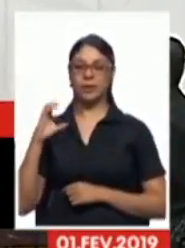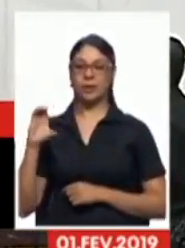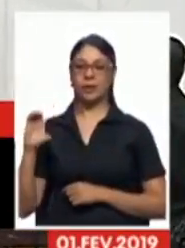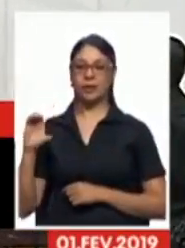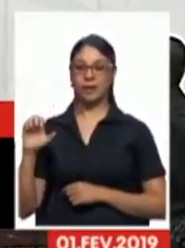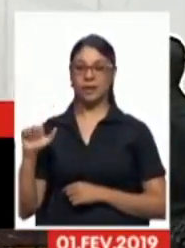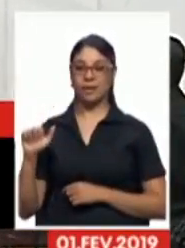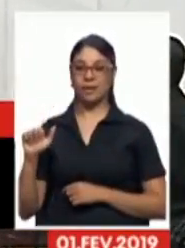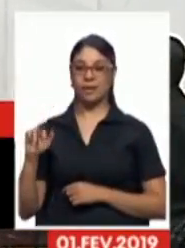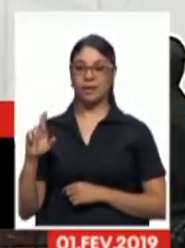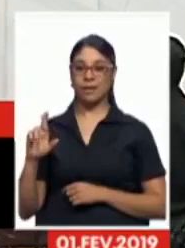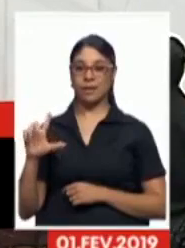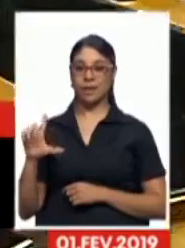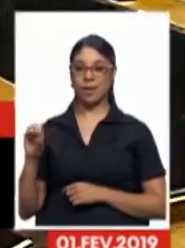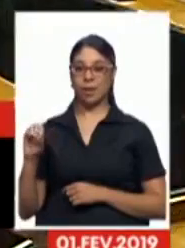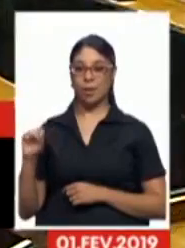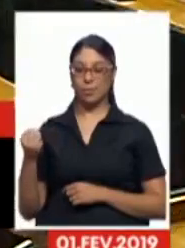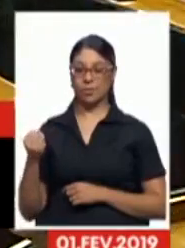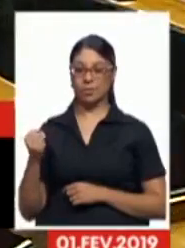Henrique.